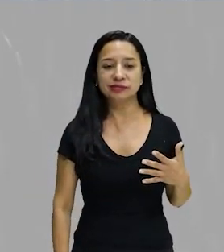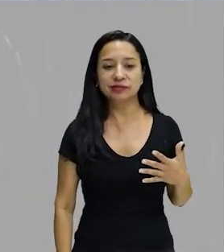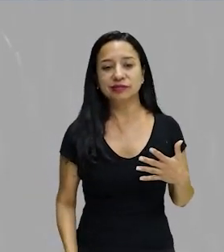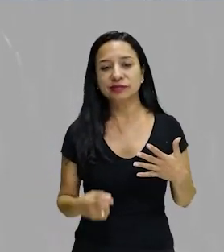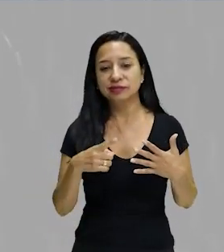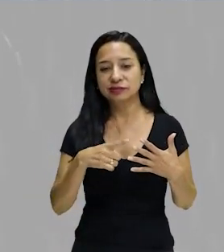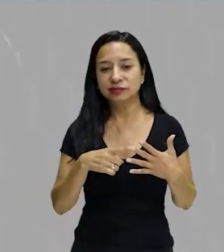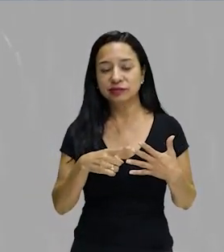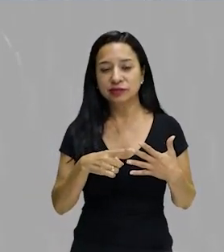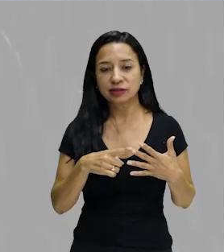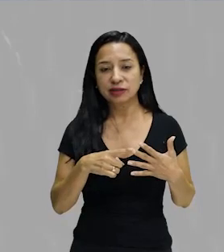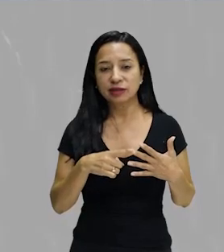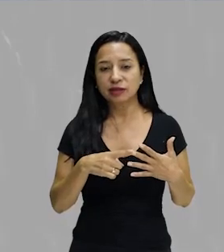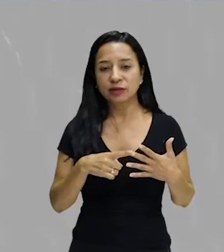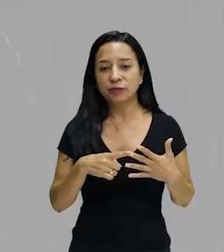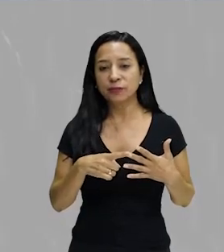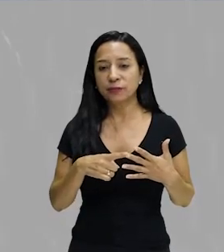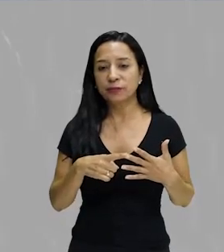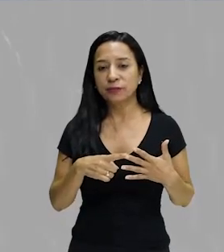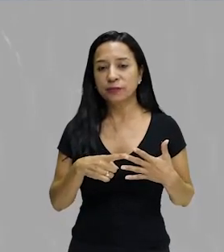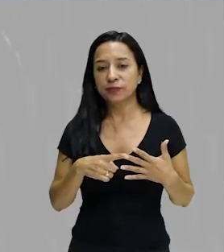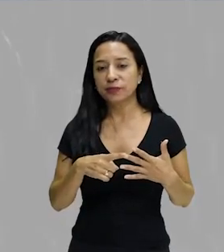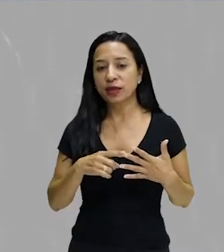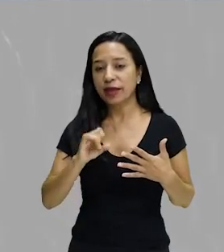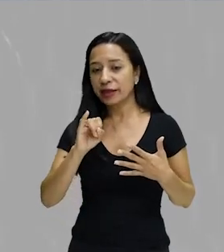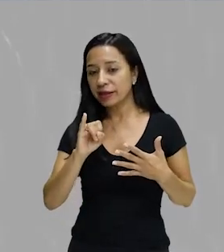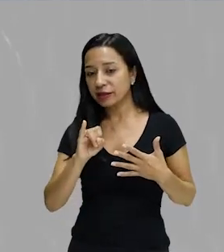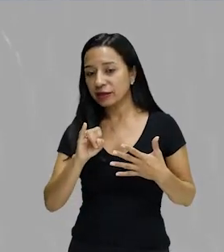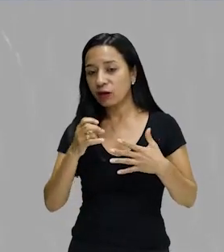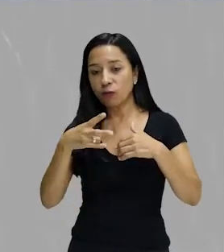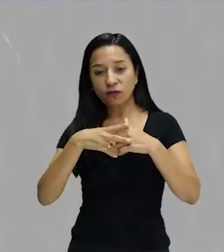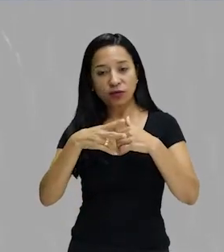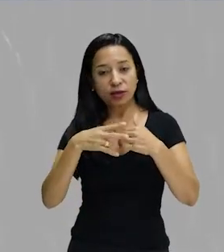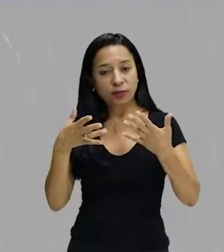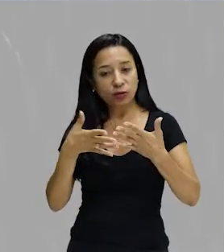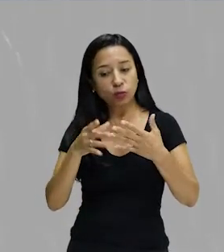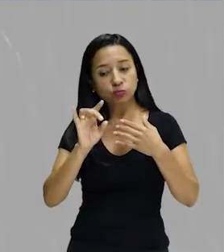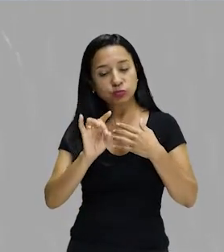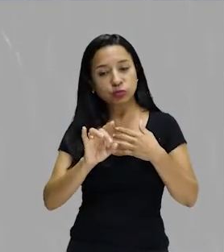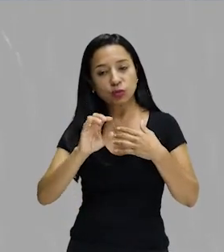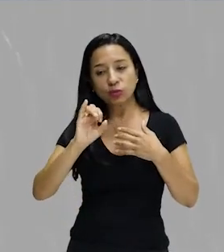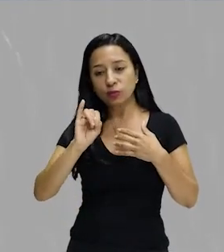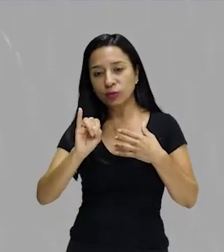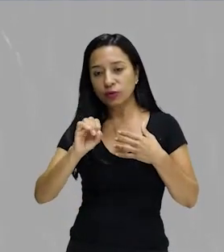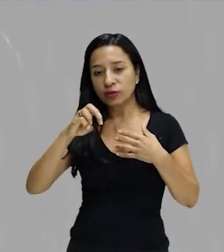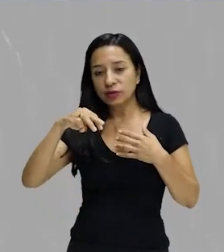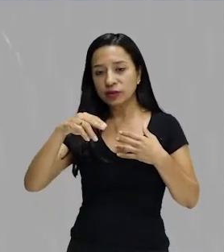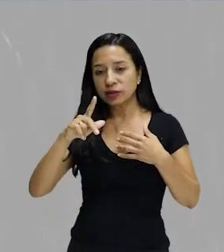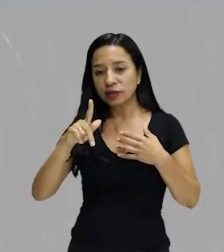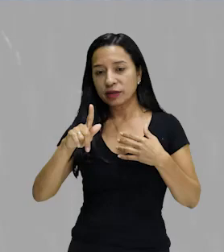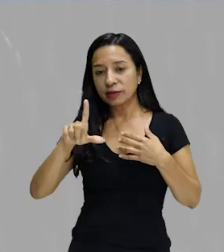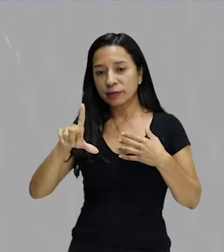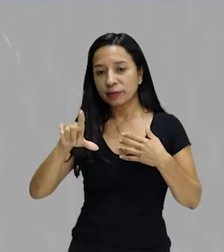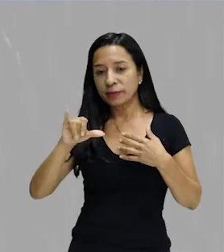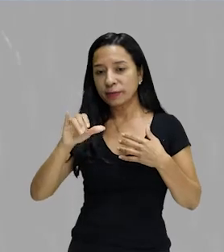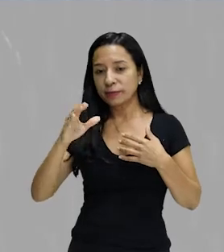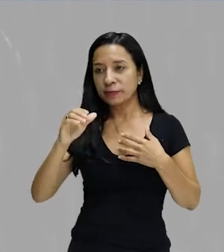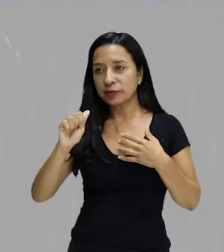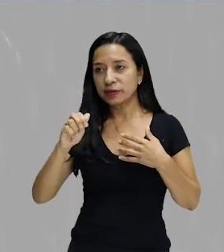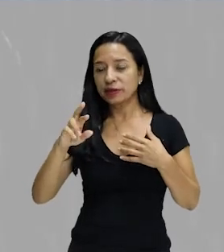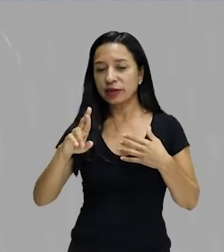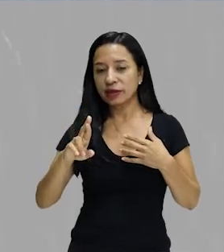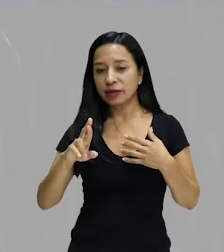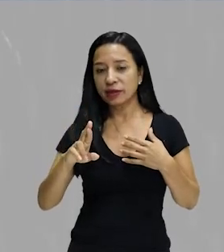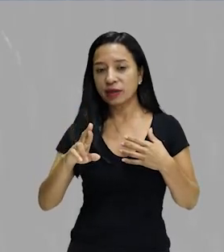em gastos. Eu estou usando esses exemplos, gente, de futebol, porque aluno normalmente gosta e é interessante para